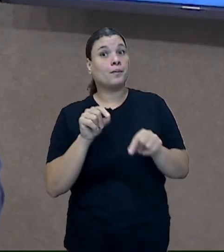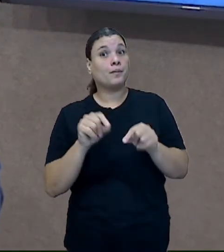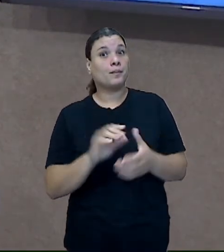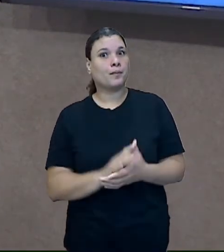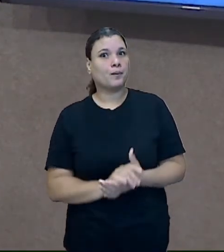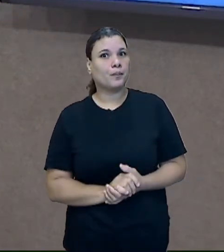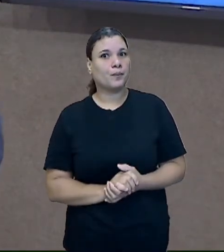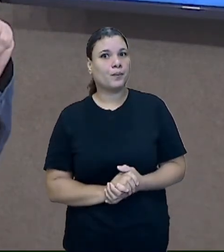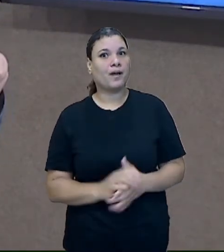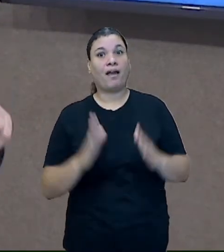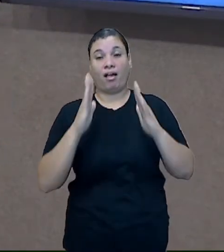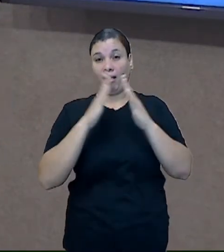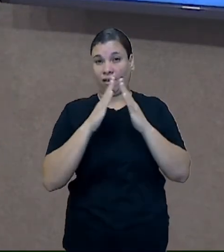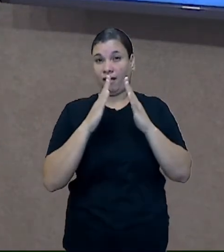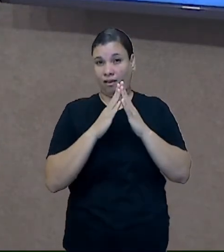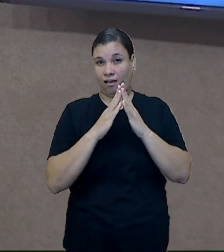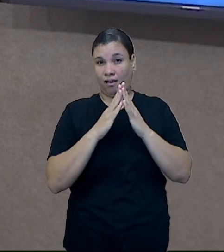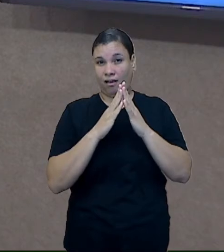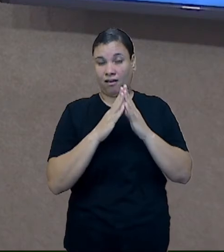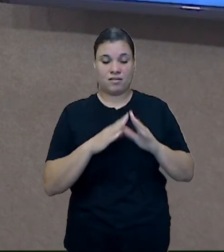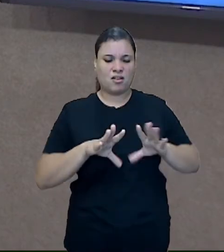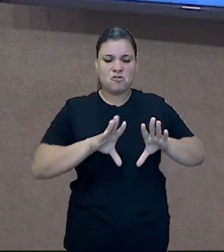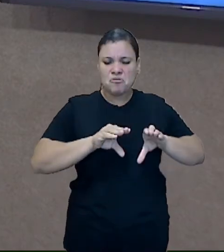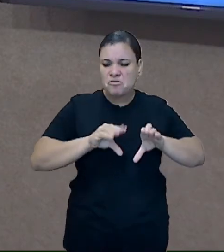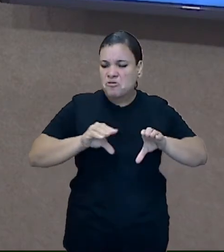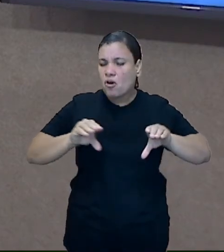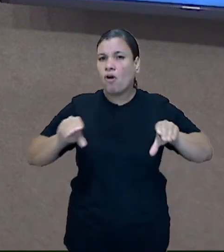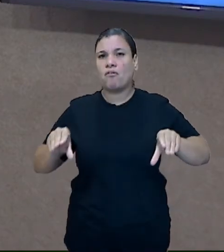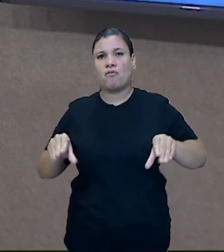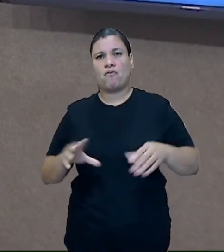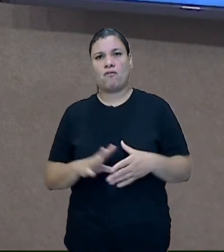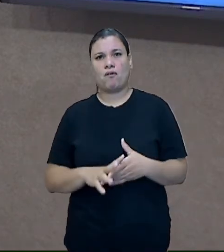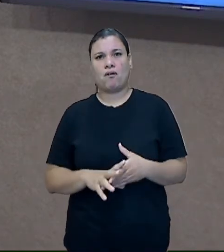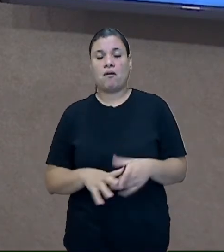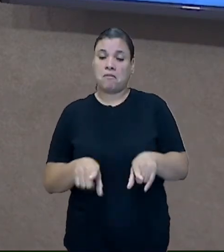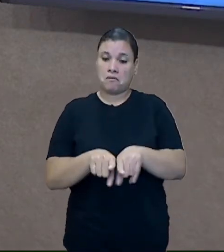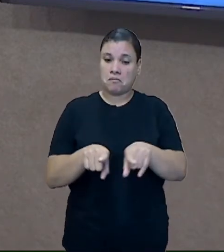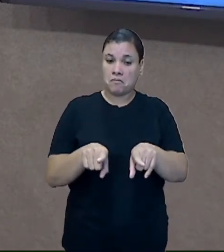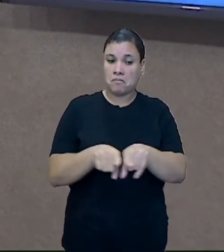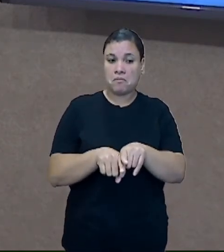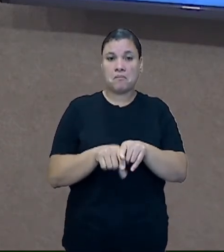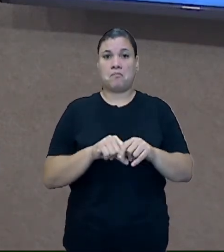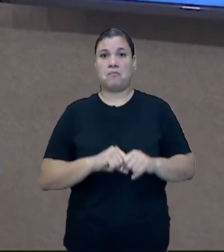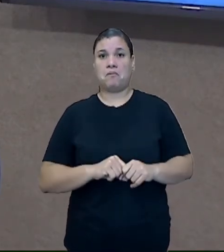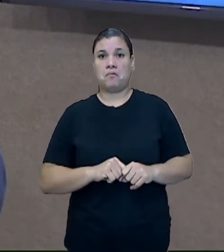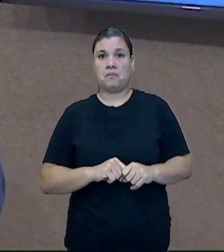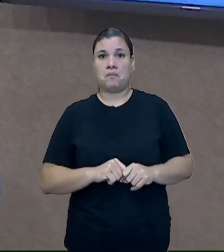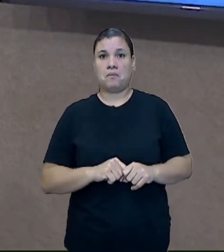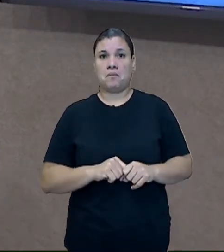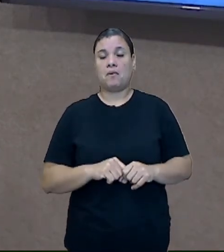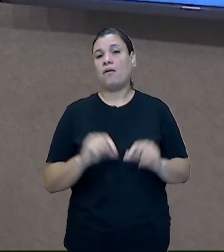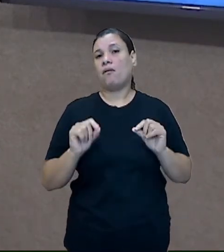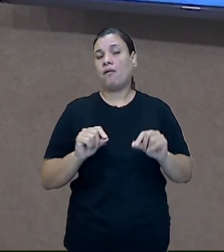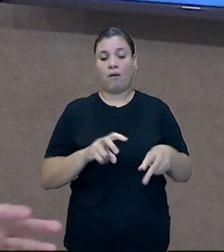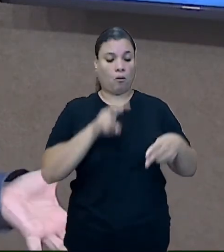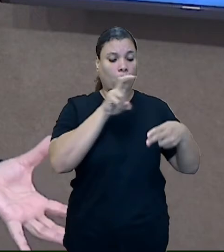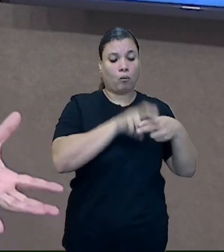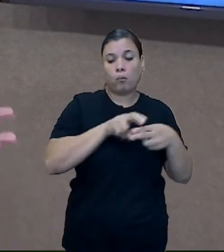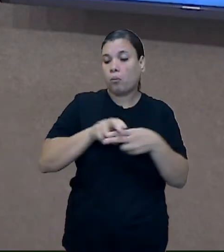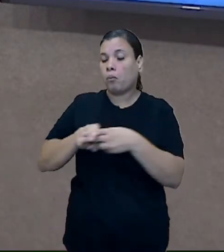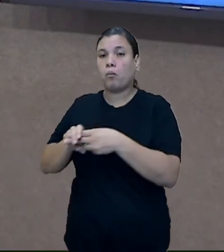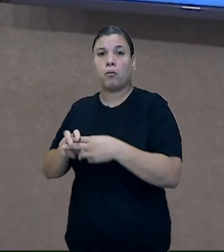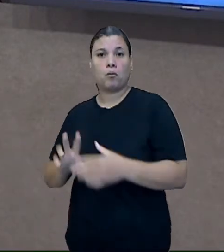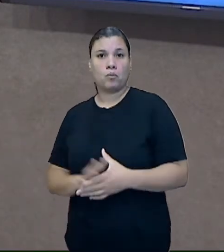na cadeira, no colchão, num cobertor que você deixa, às vezes, armazenado muito tempo, usou